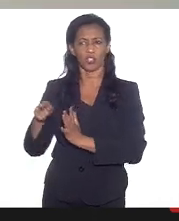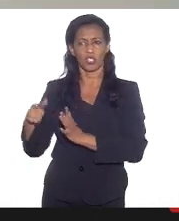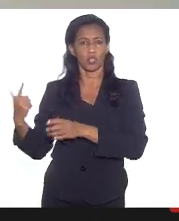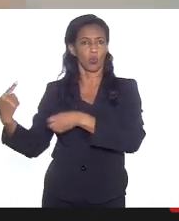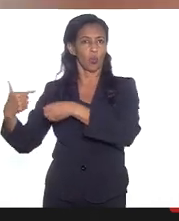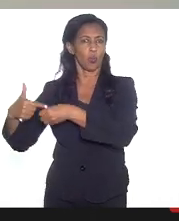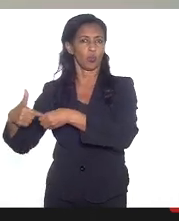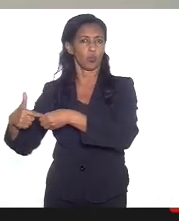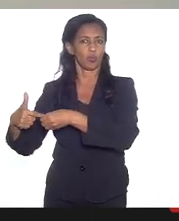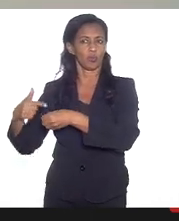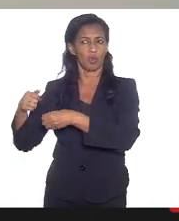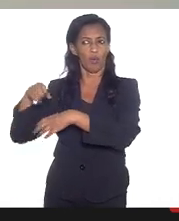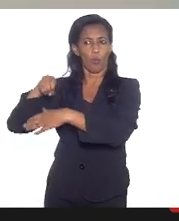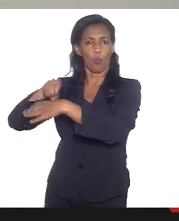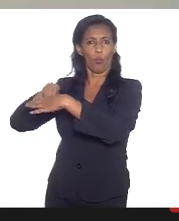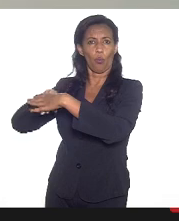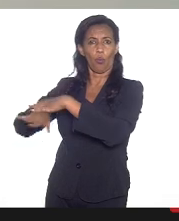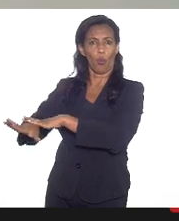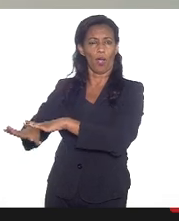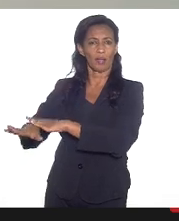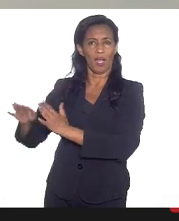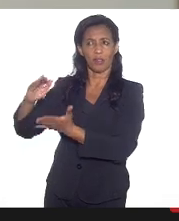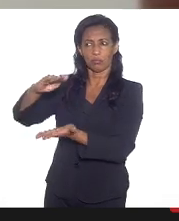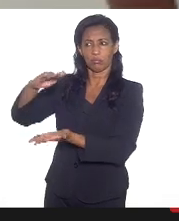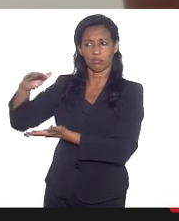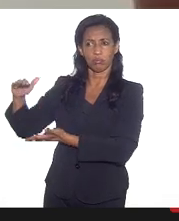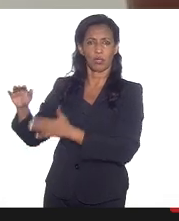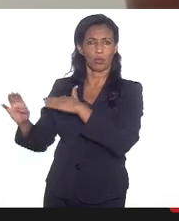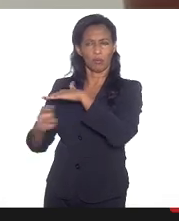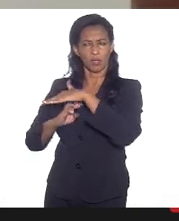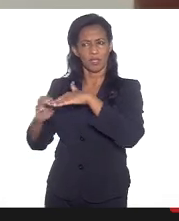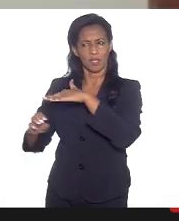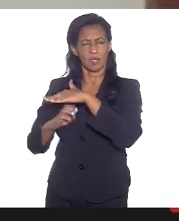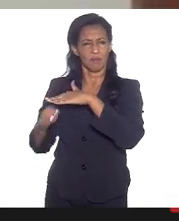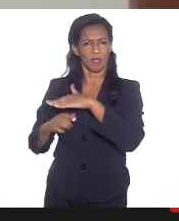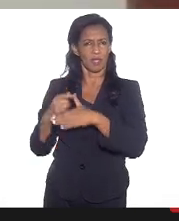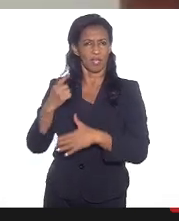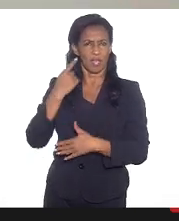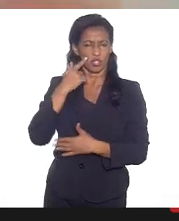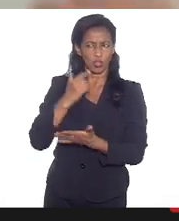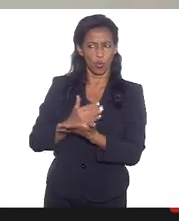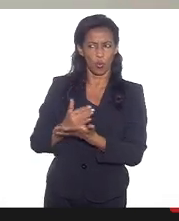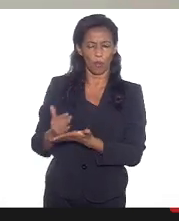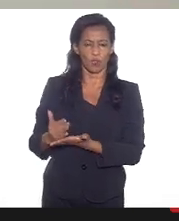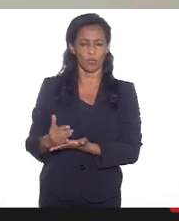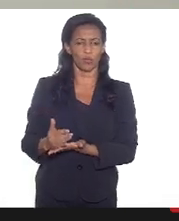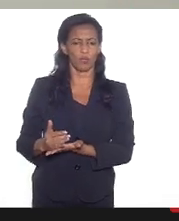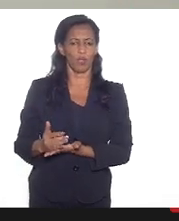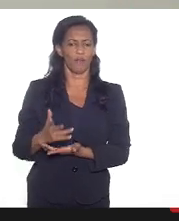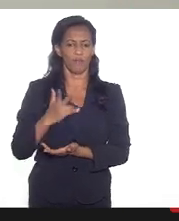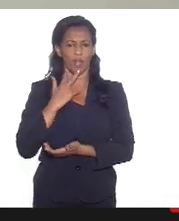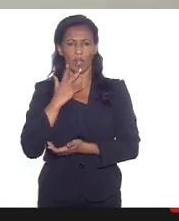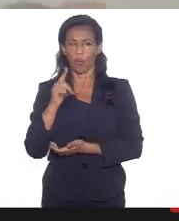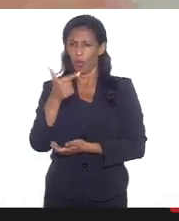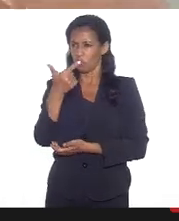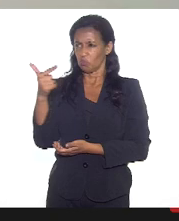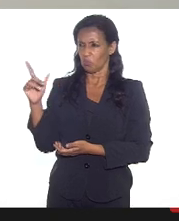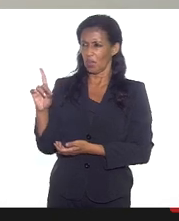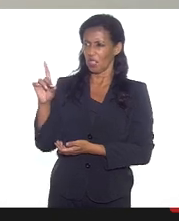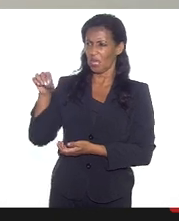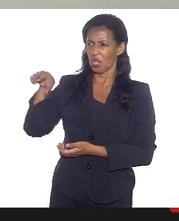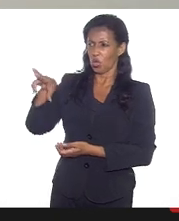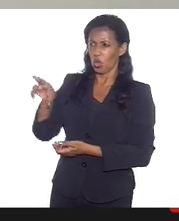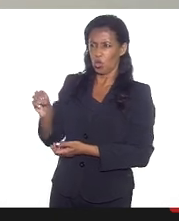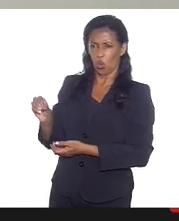combustível estava assim, armazenado numa empresas. A gente começou a internamente, olha, não tem dono e estava